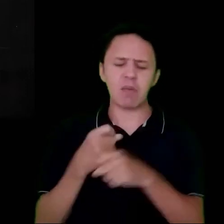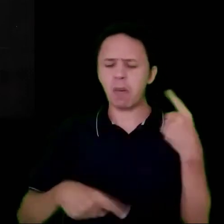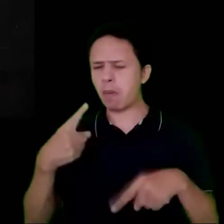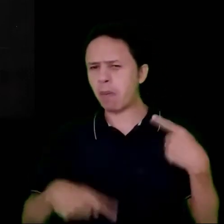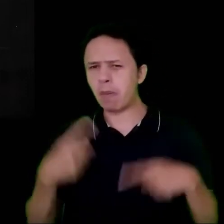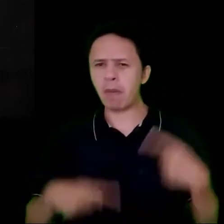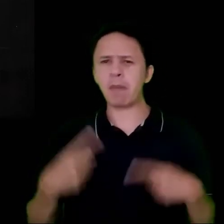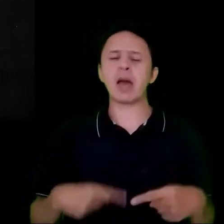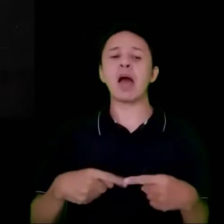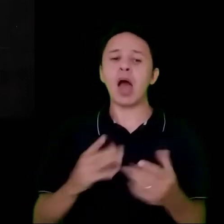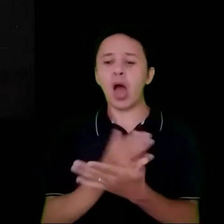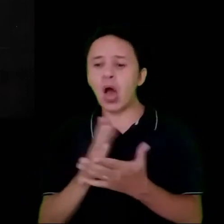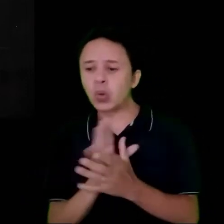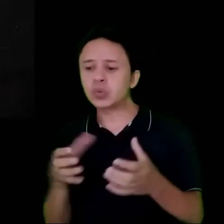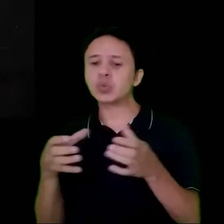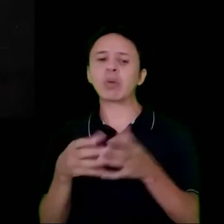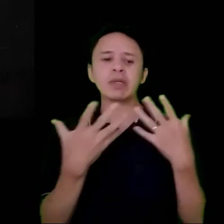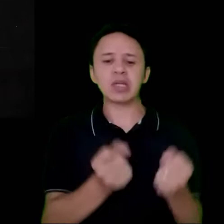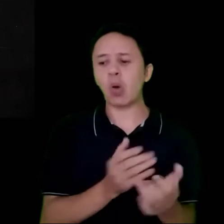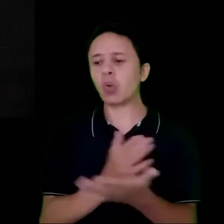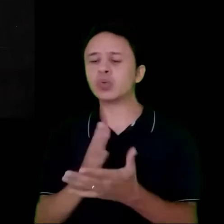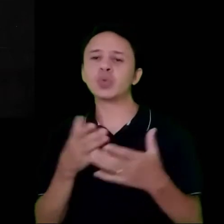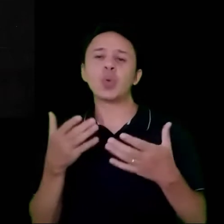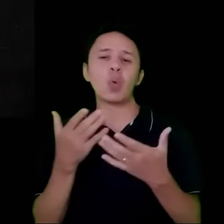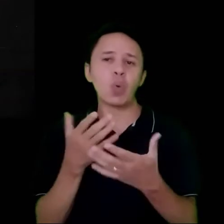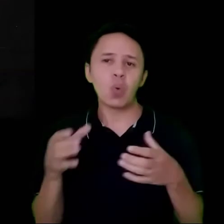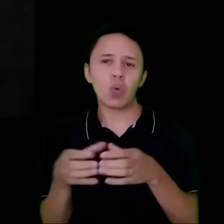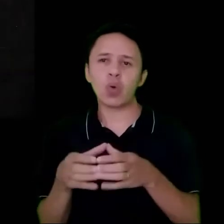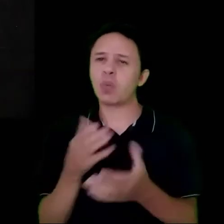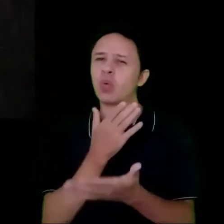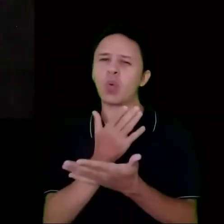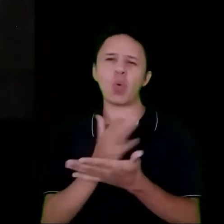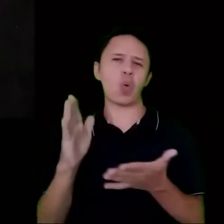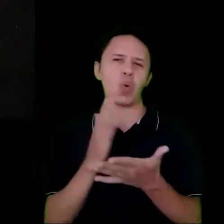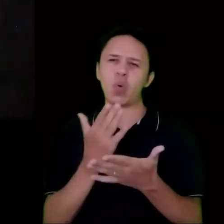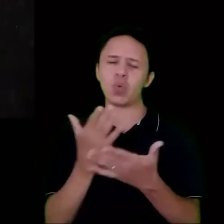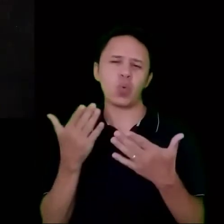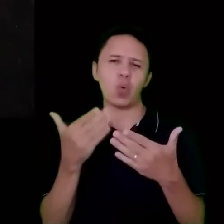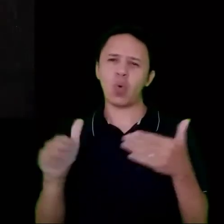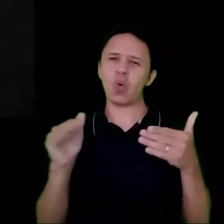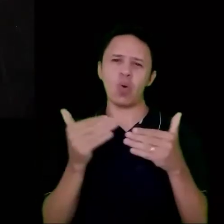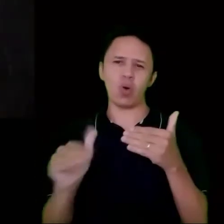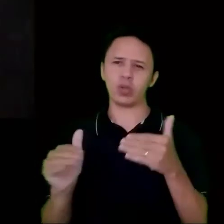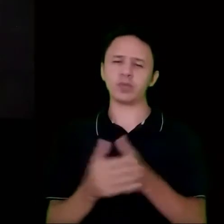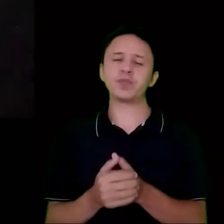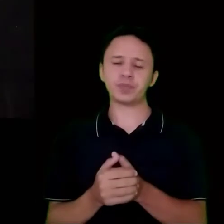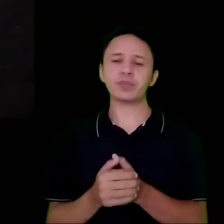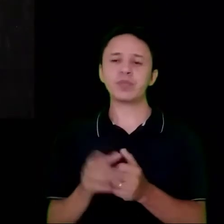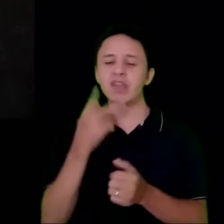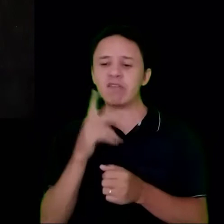tradições religiosas, tanto a favor como contra a escravização de pessoas. Por exemplo, não muito tempo atrás, a ideia de que